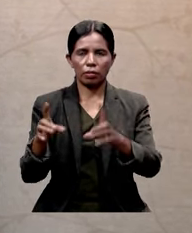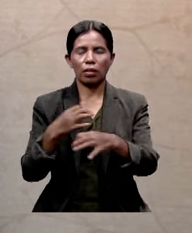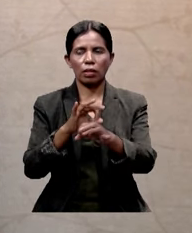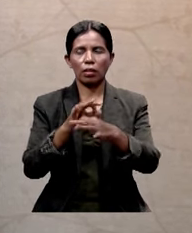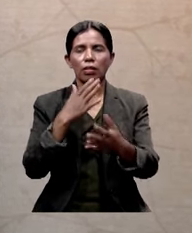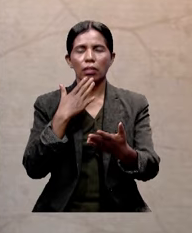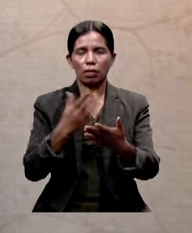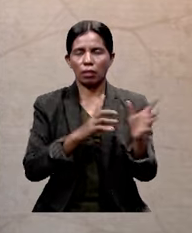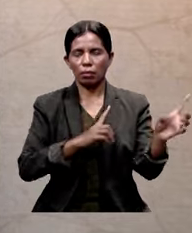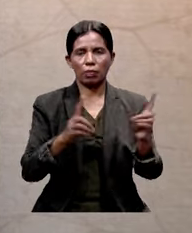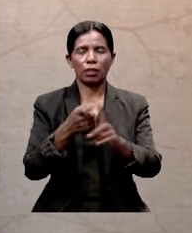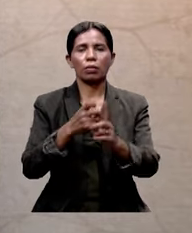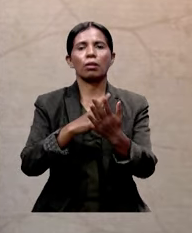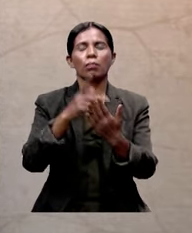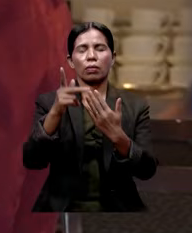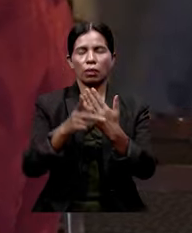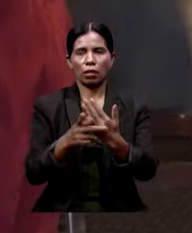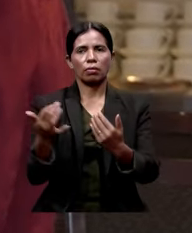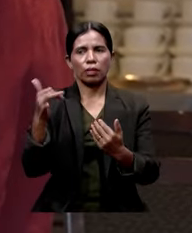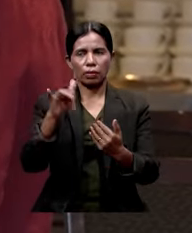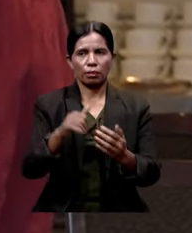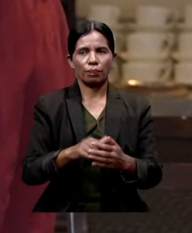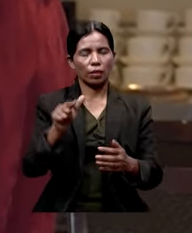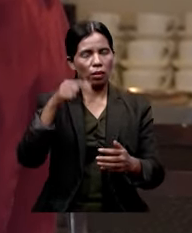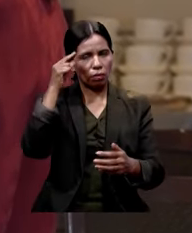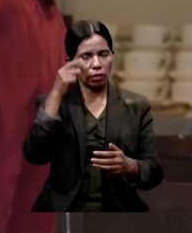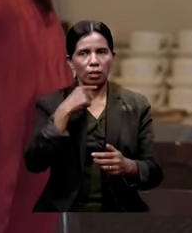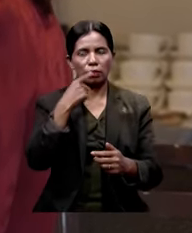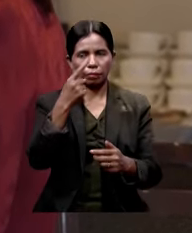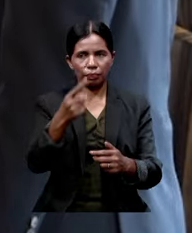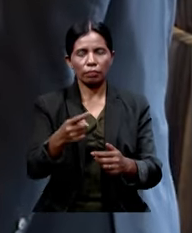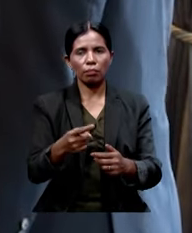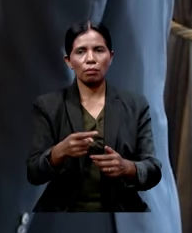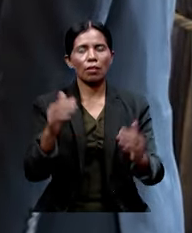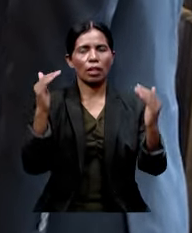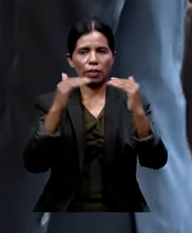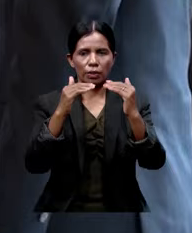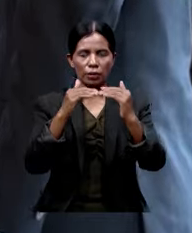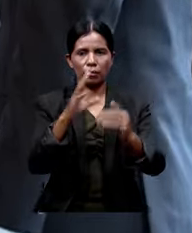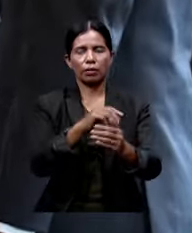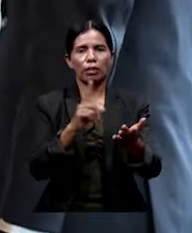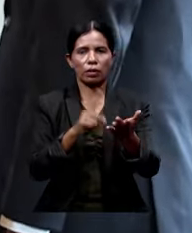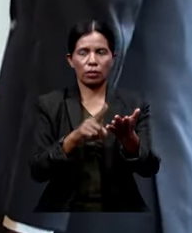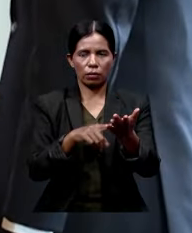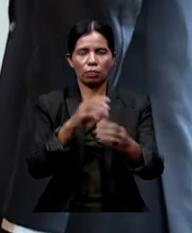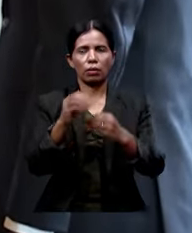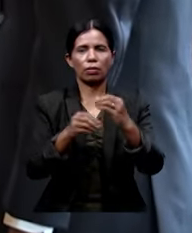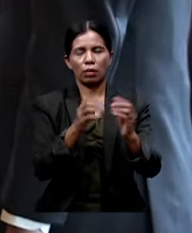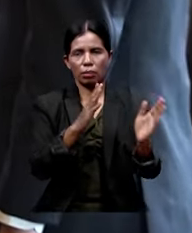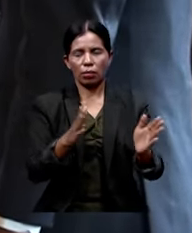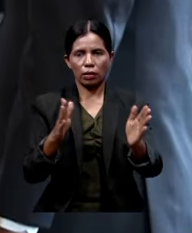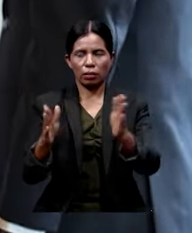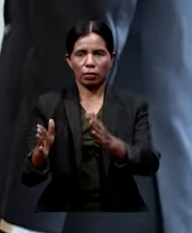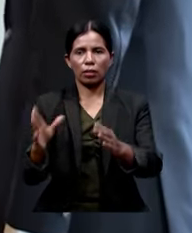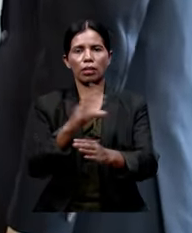de implementação russo e programas RERASIC. Governante ne afirma durante o encontro ne discutimos com a preparação da